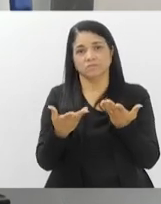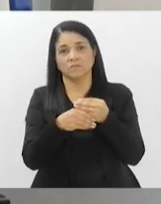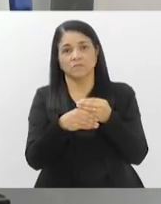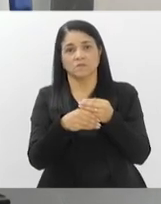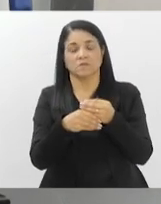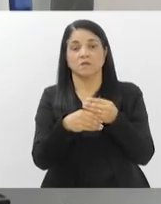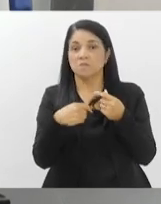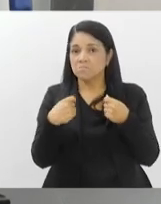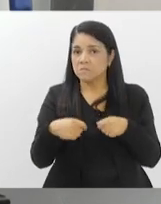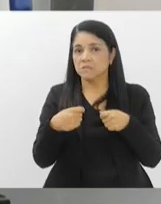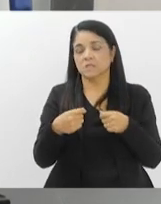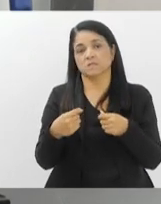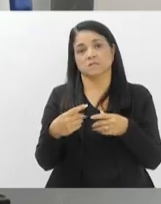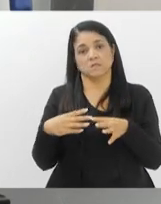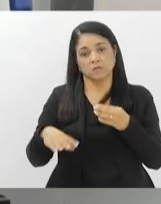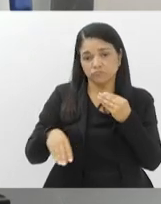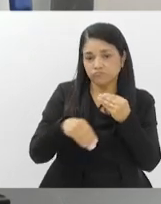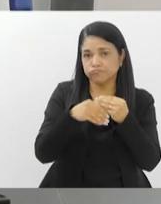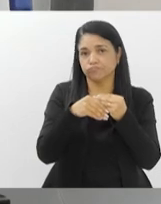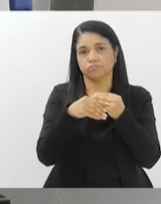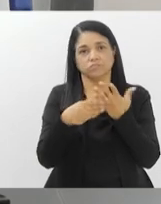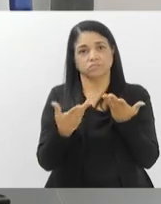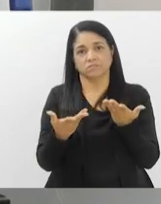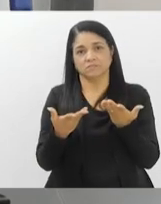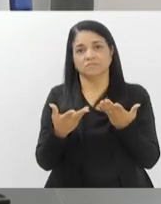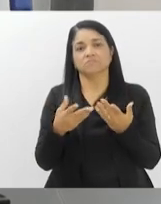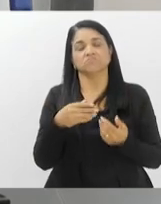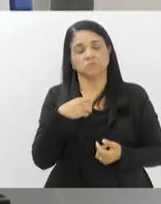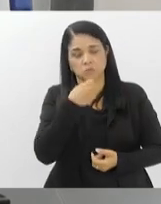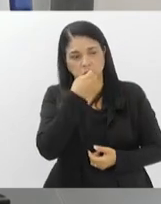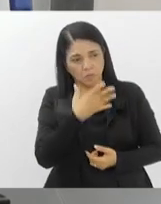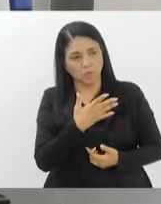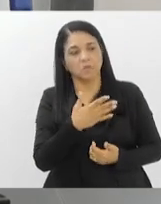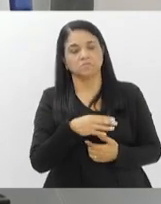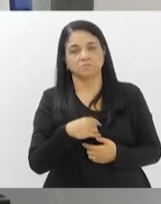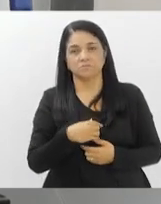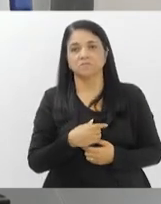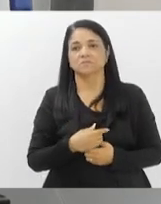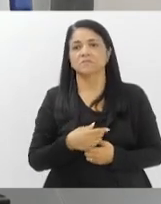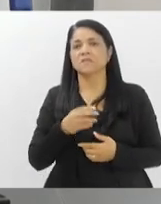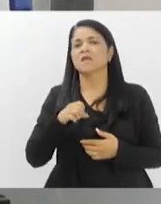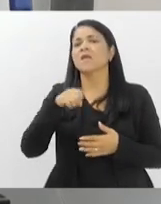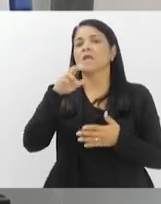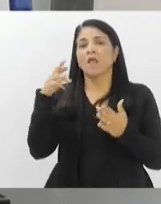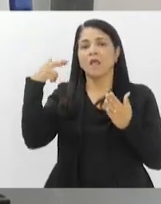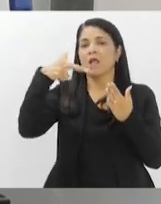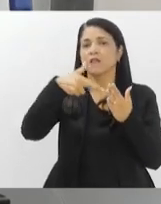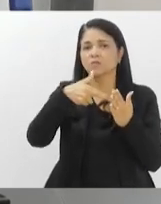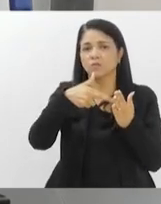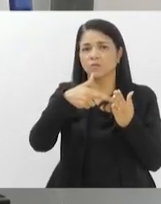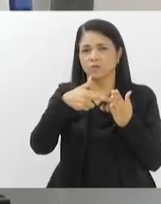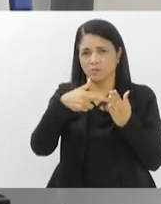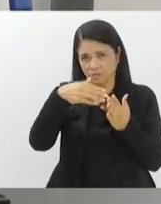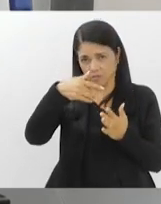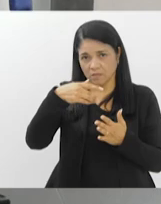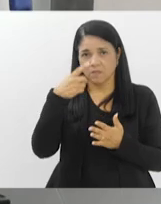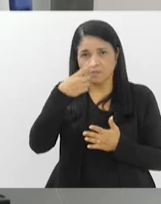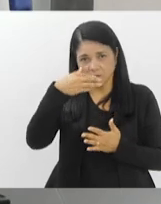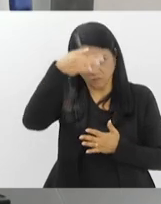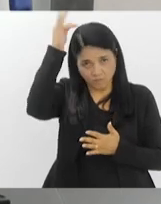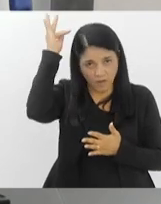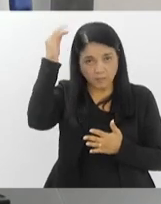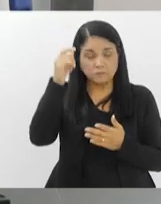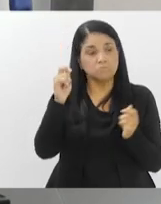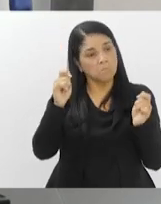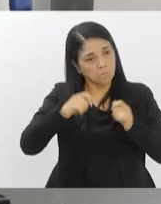observado. Lógico. Muito bem observado. Quem é o relator, deputado Fred? Sim. Deputado Fred pode incluir,